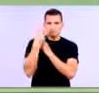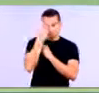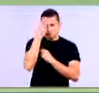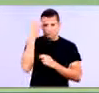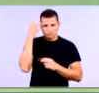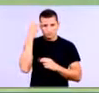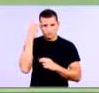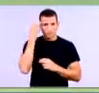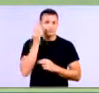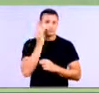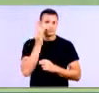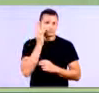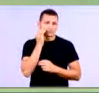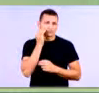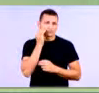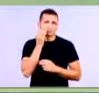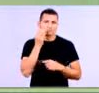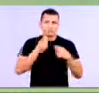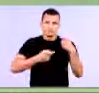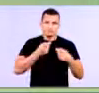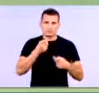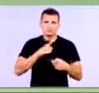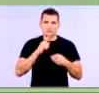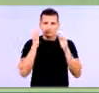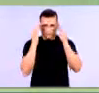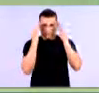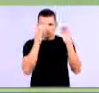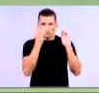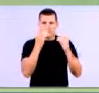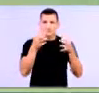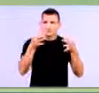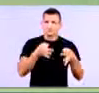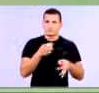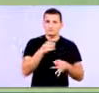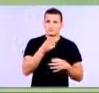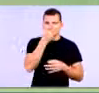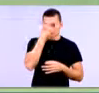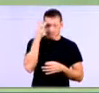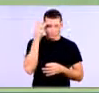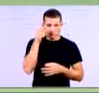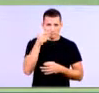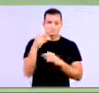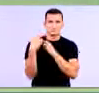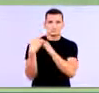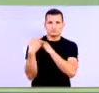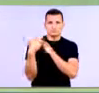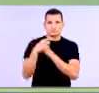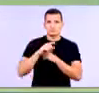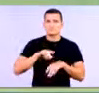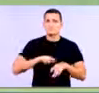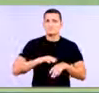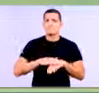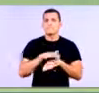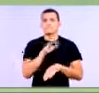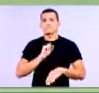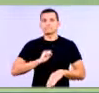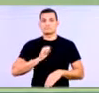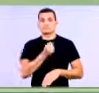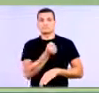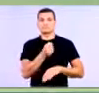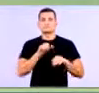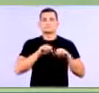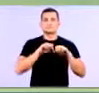sendo respeitada. Com certeza, essa pessoa ou esse grupo vai ser o mais detestado na empresa. Por quê? São eles